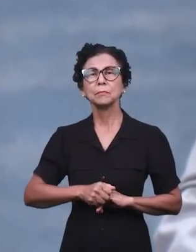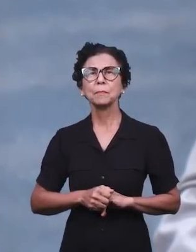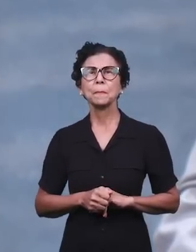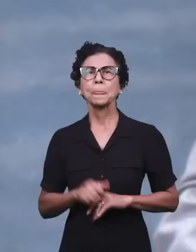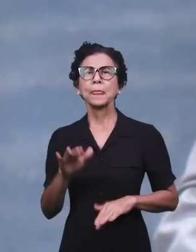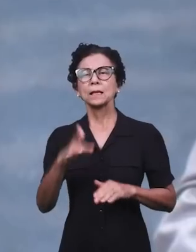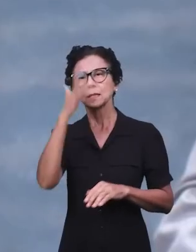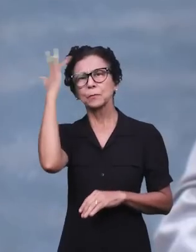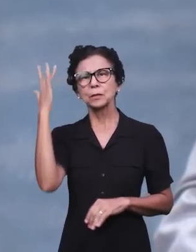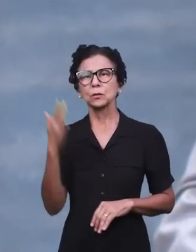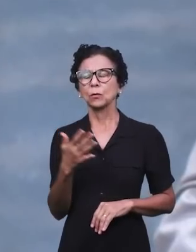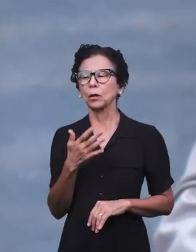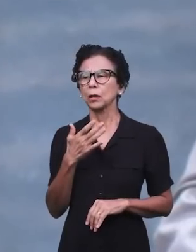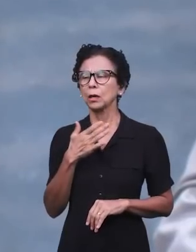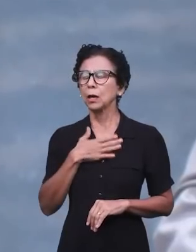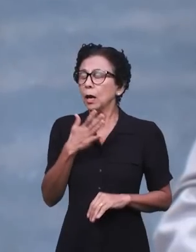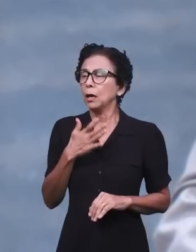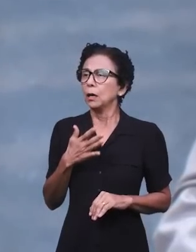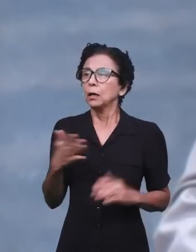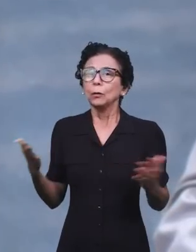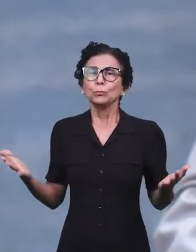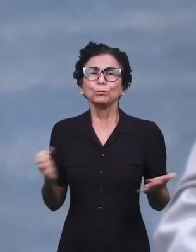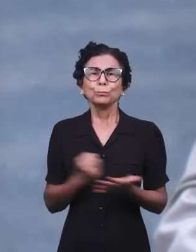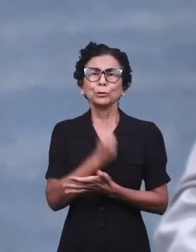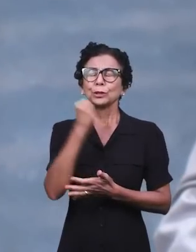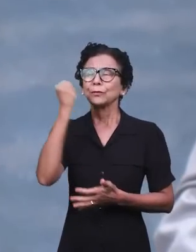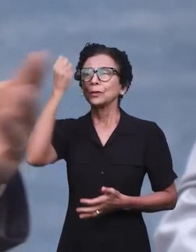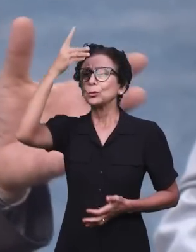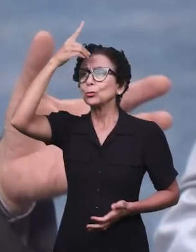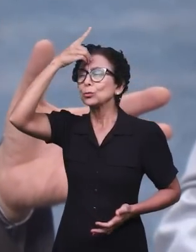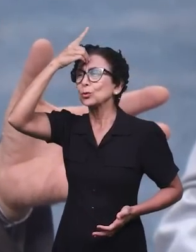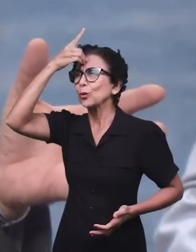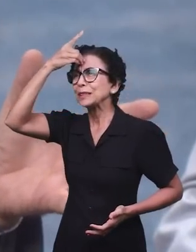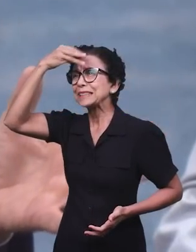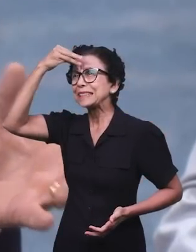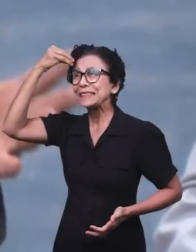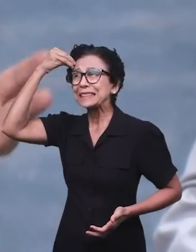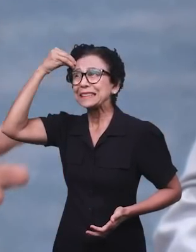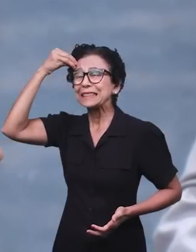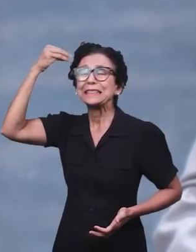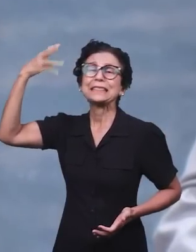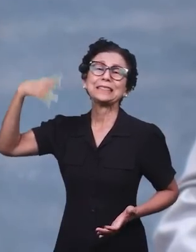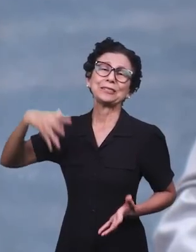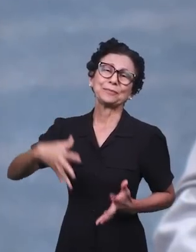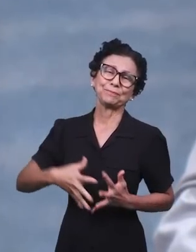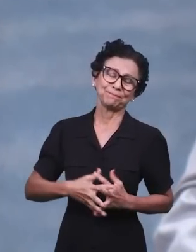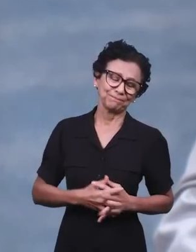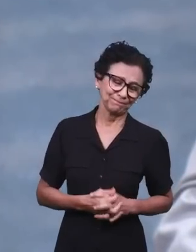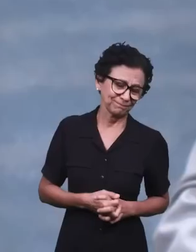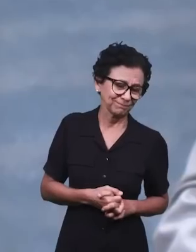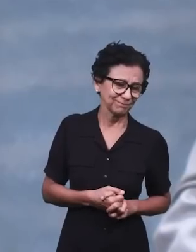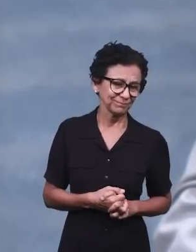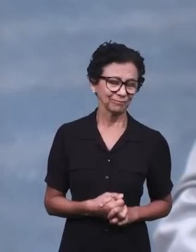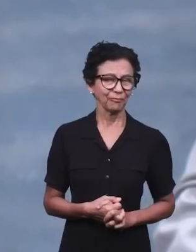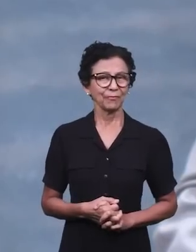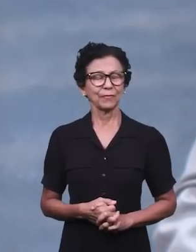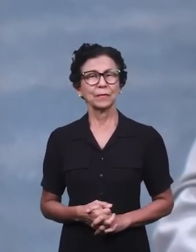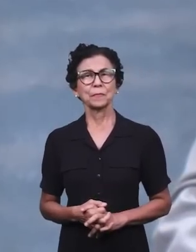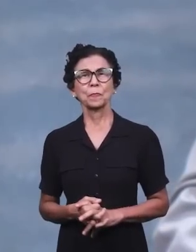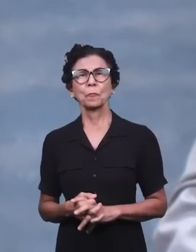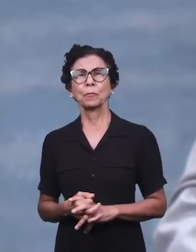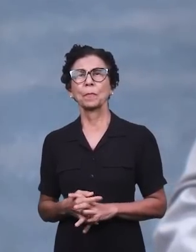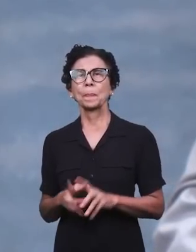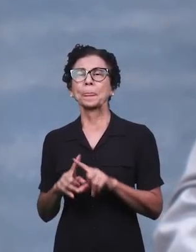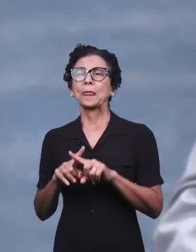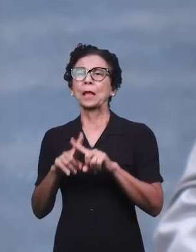puxa vida, quando deu o dom, eu não percebi que é para isso. Mas acontece que a profecia, o intérprete da profecia é o tempo. Você não vai querer